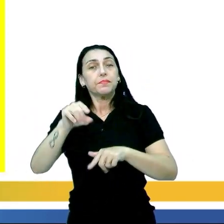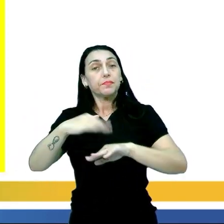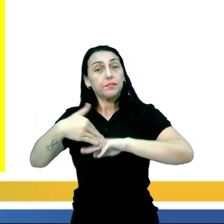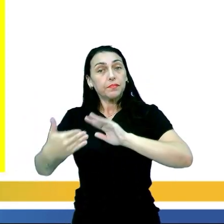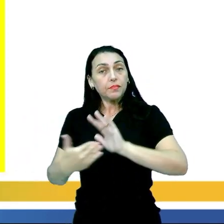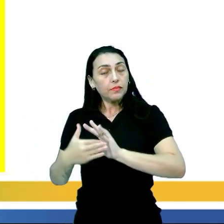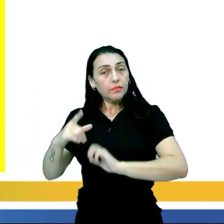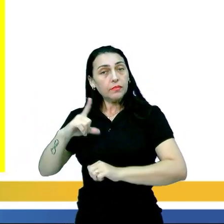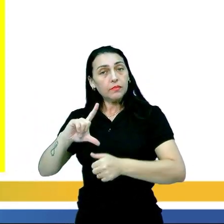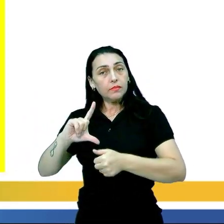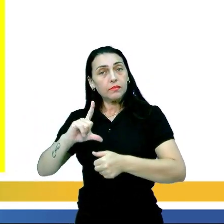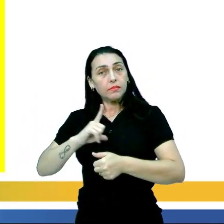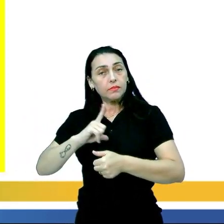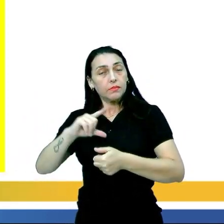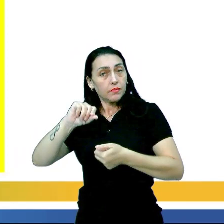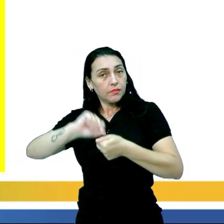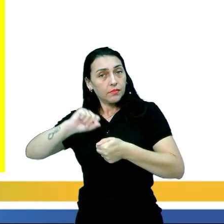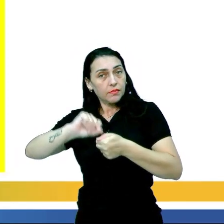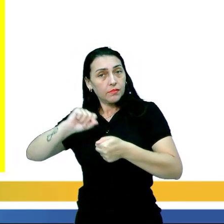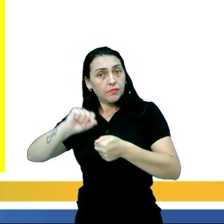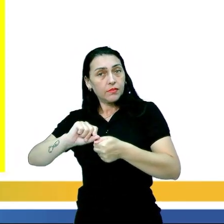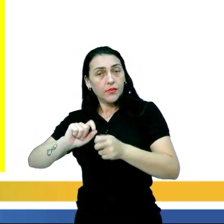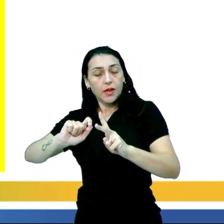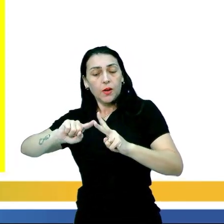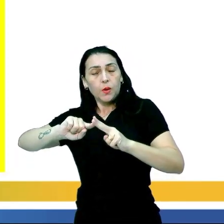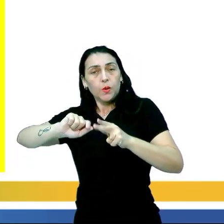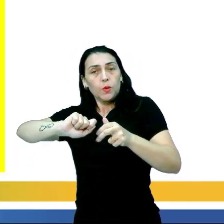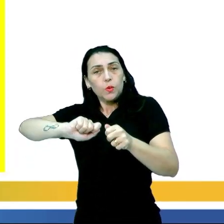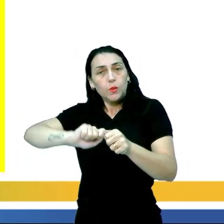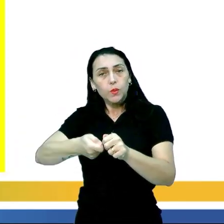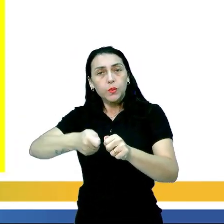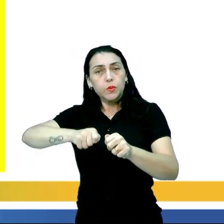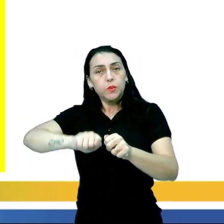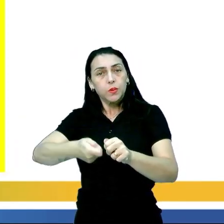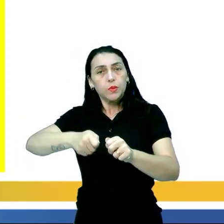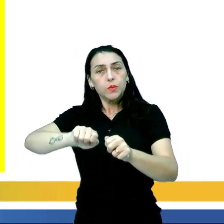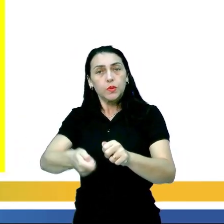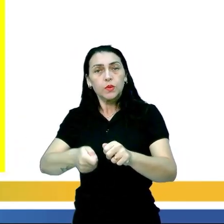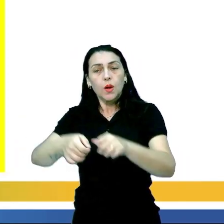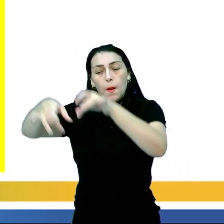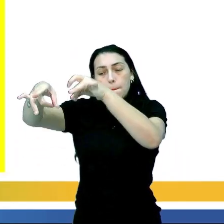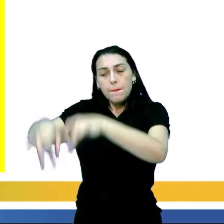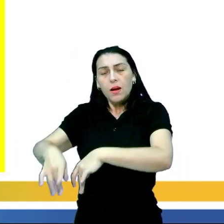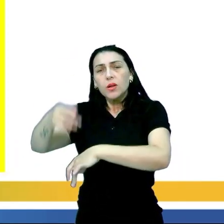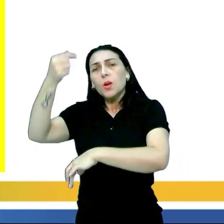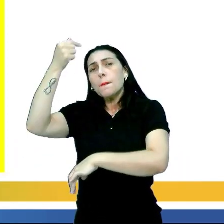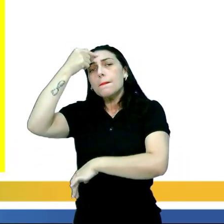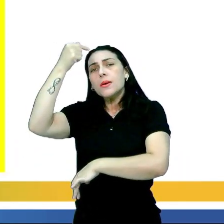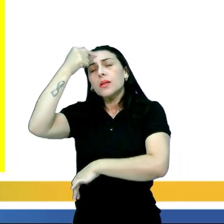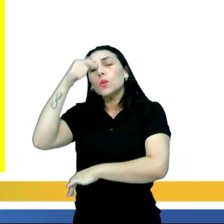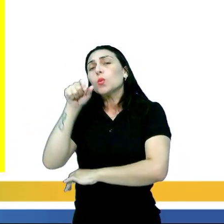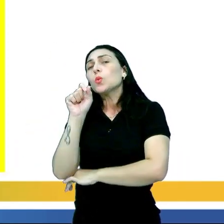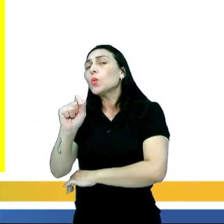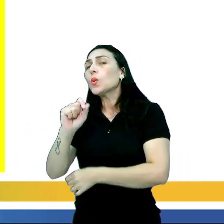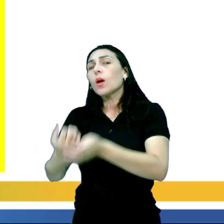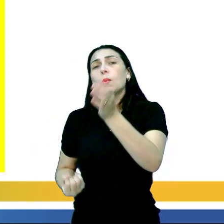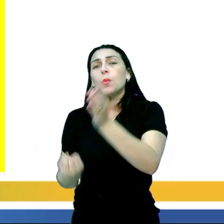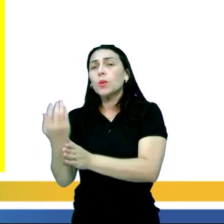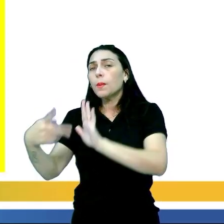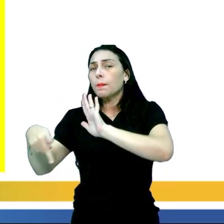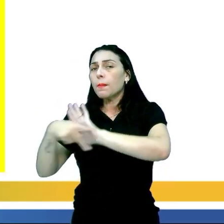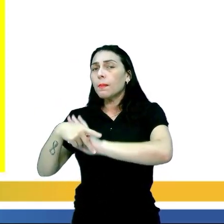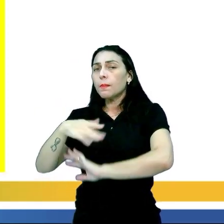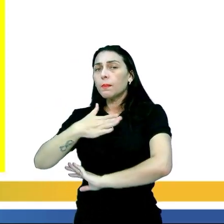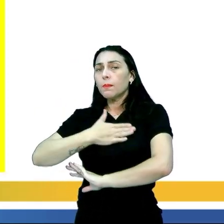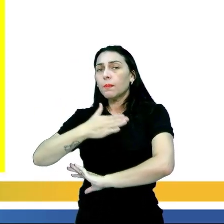que ele tenha feito tenha sido apertar um parafuso. Então abandona a ideia de que o que foi produzido lhe